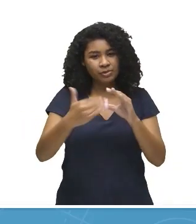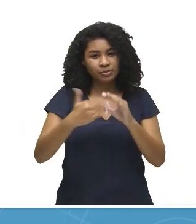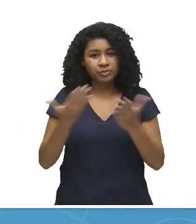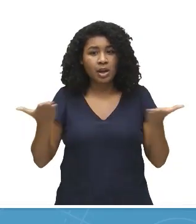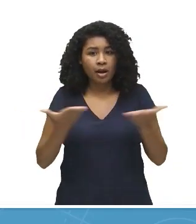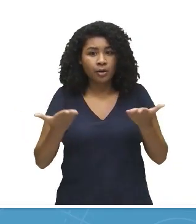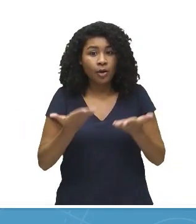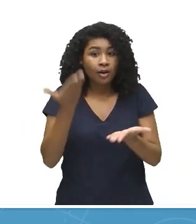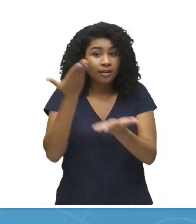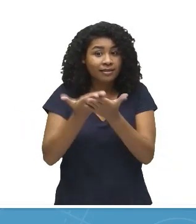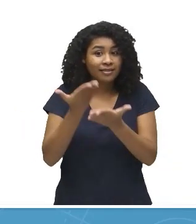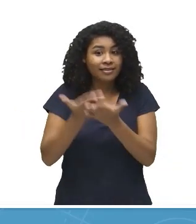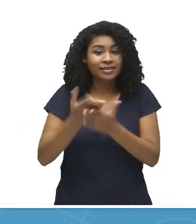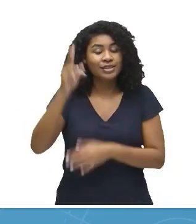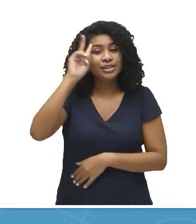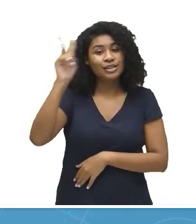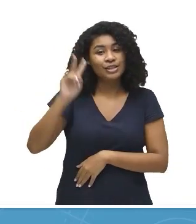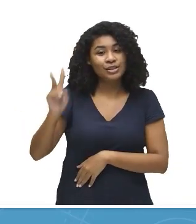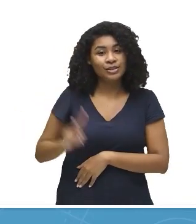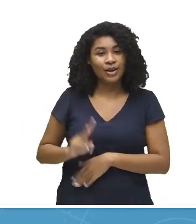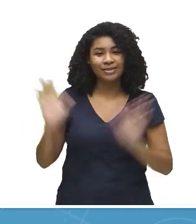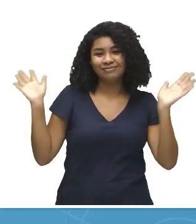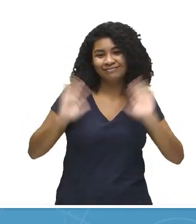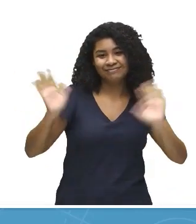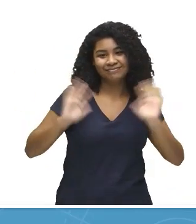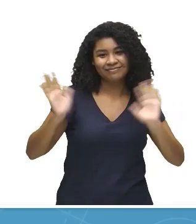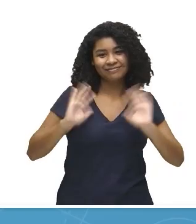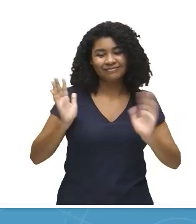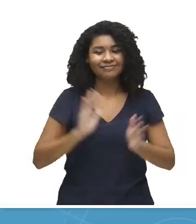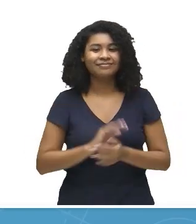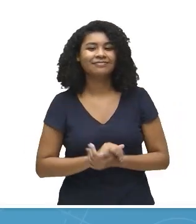vão ficar com a aula de história e até uma próxima.